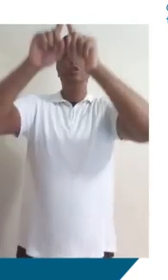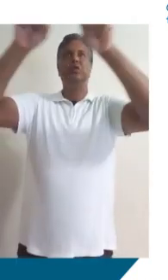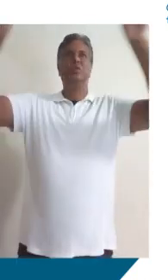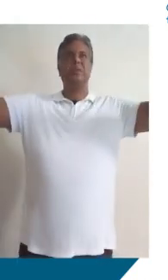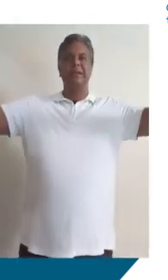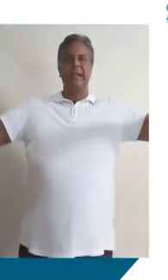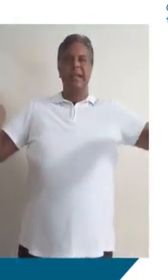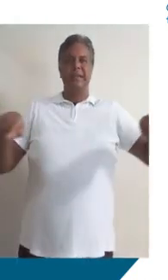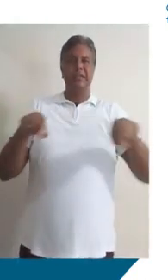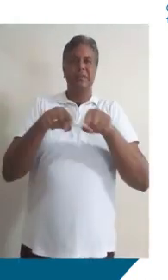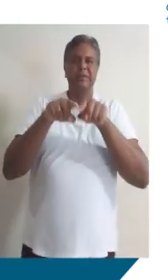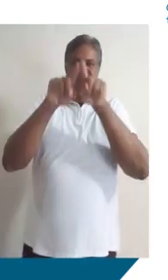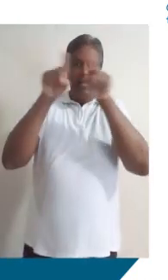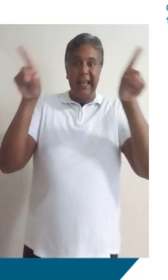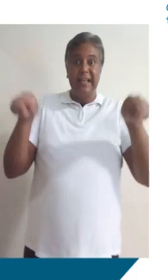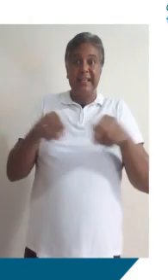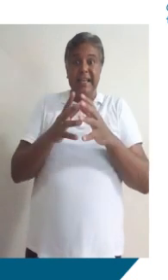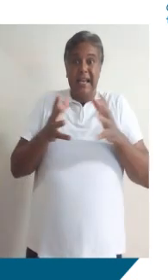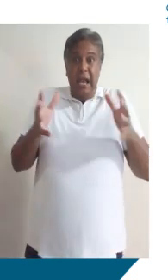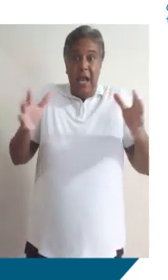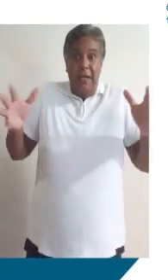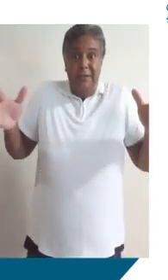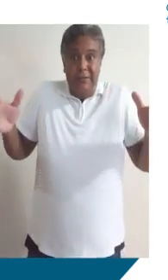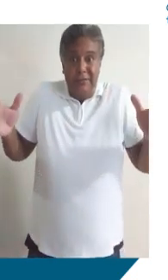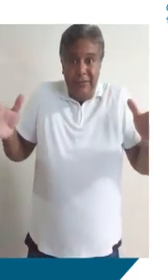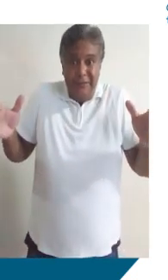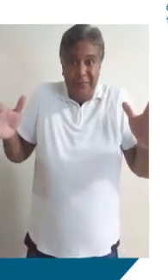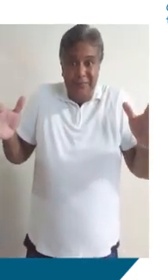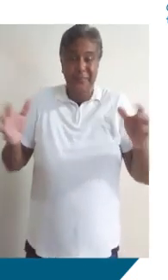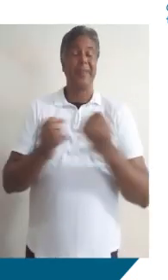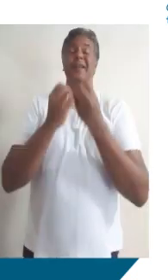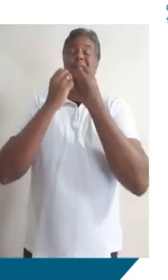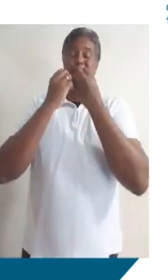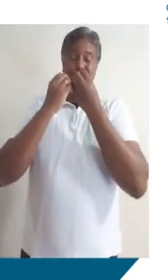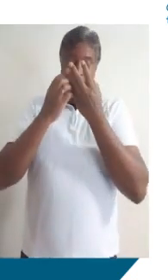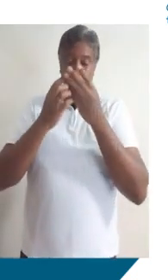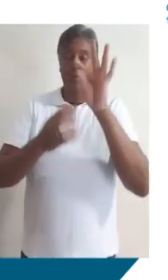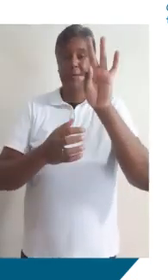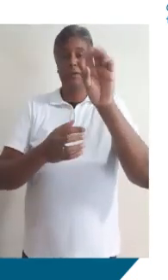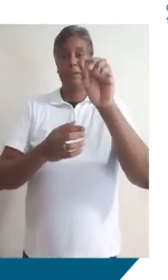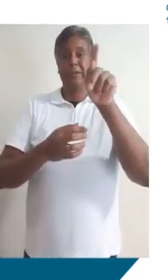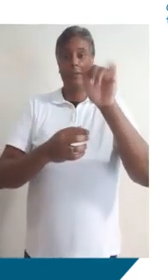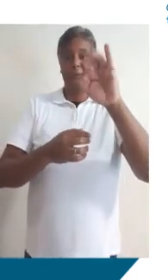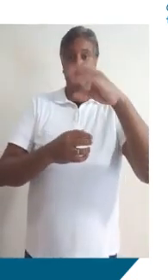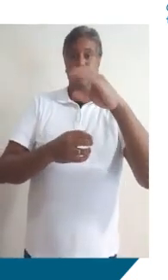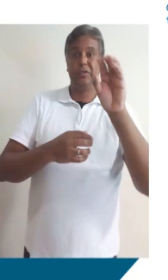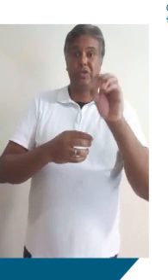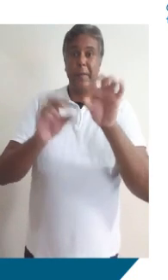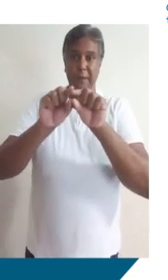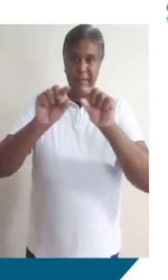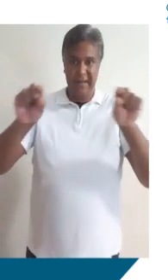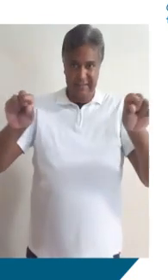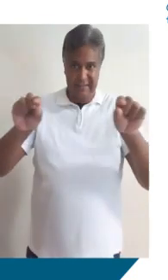e uma pipoca de rua. Aqui eu tenho a estrutura tradicional, tópico frasal, porquê, fundamentação. E aqui eu estou